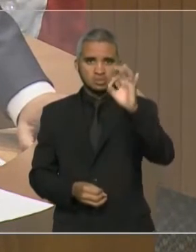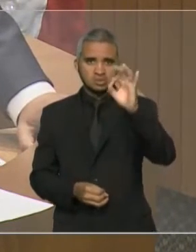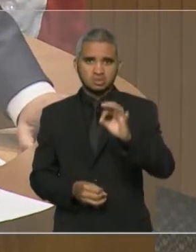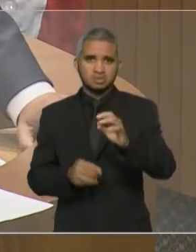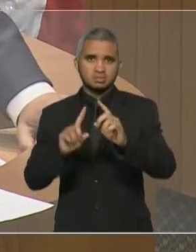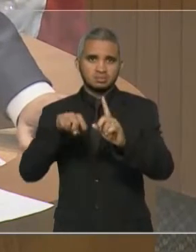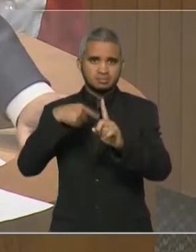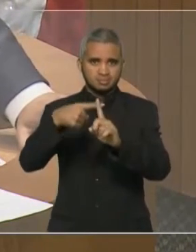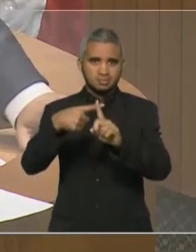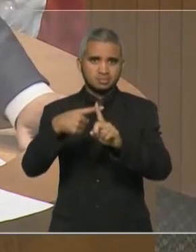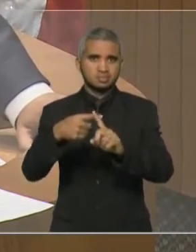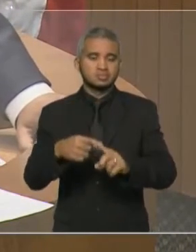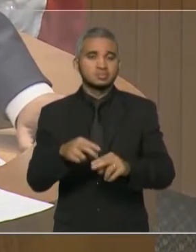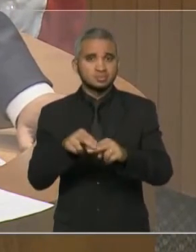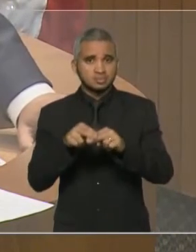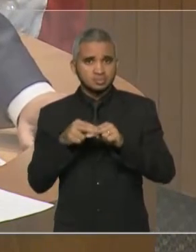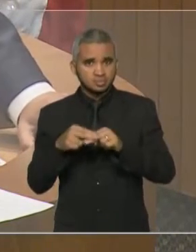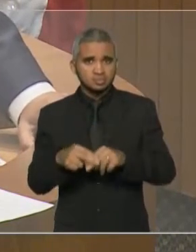Portanto,